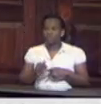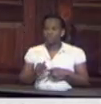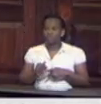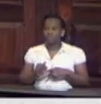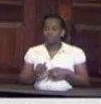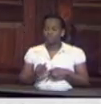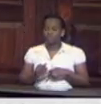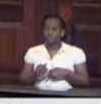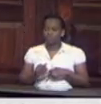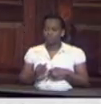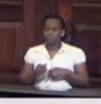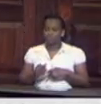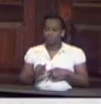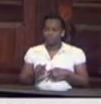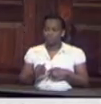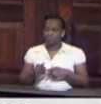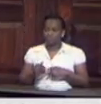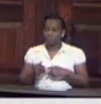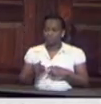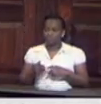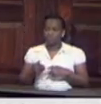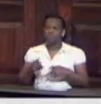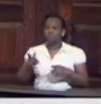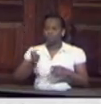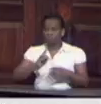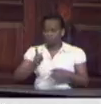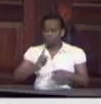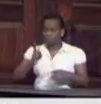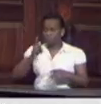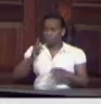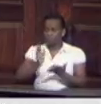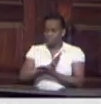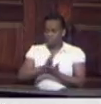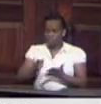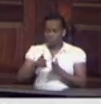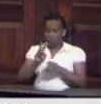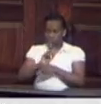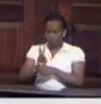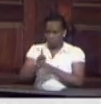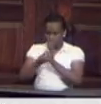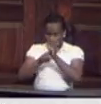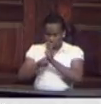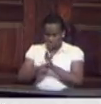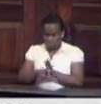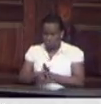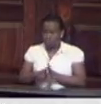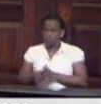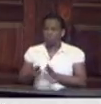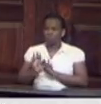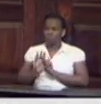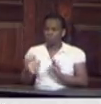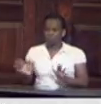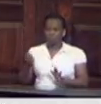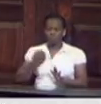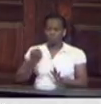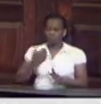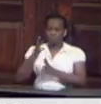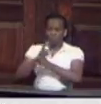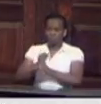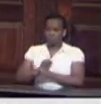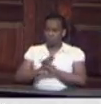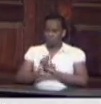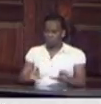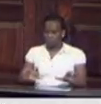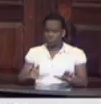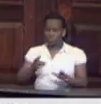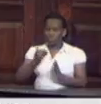que, diante de posições fiscalistas meramente numéricas,